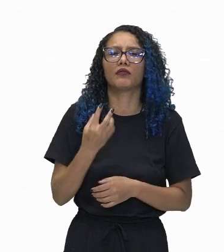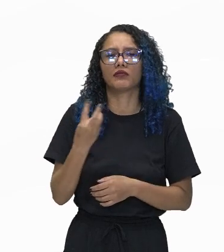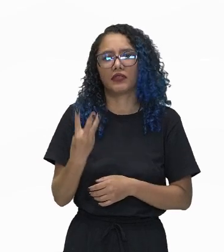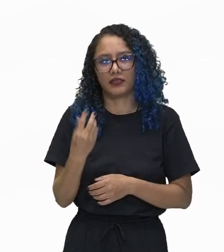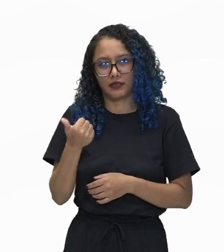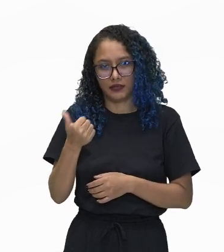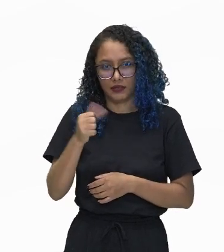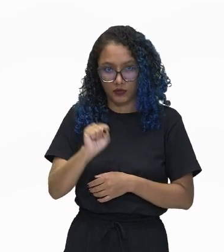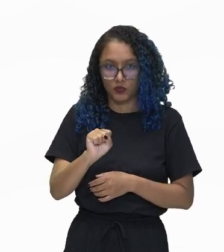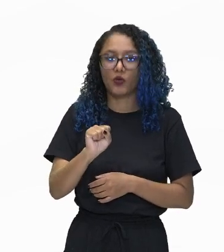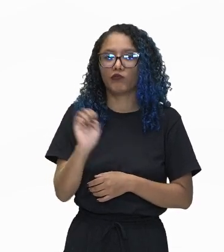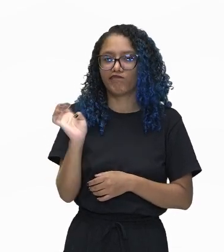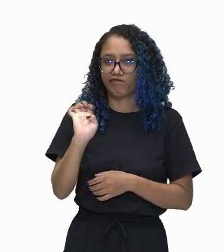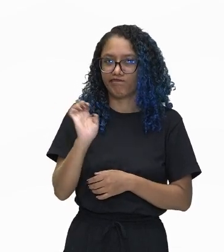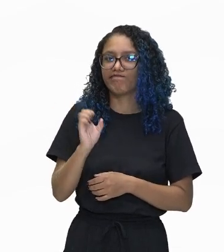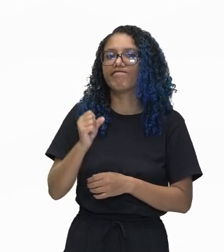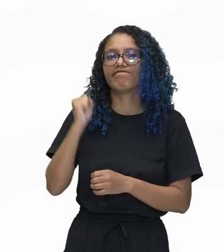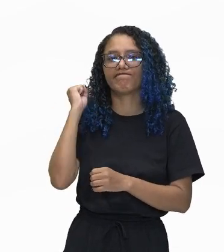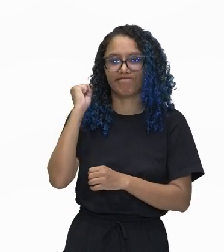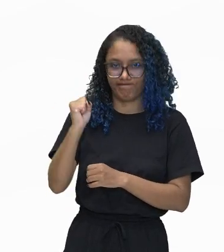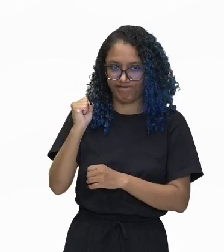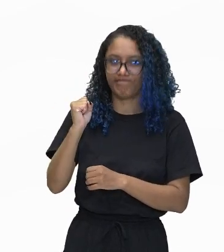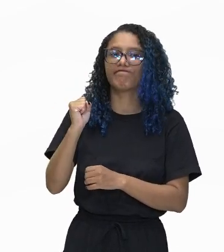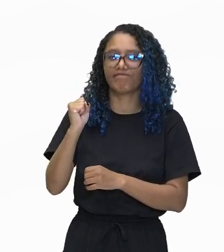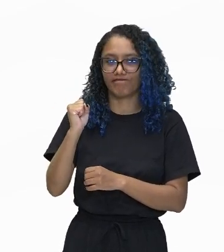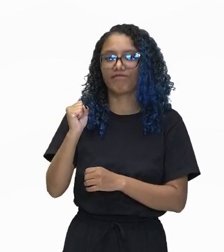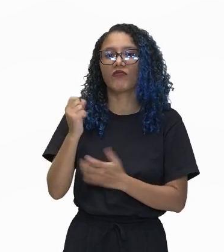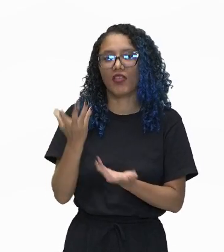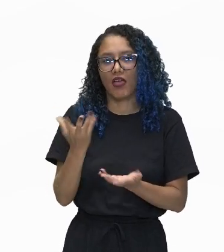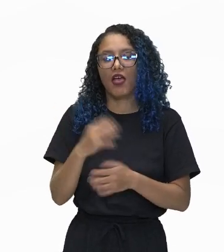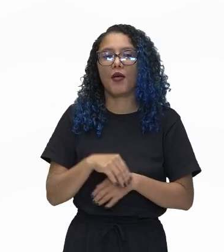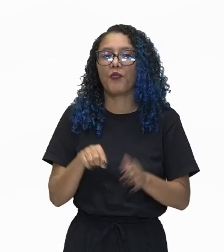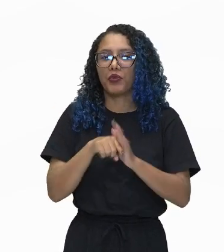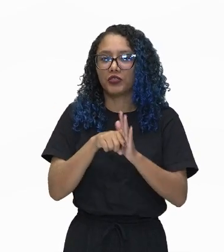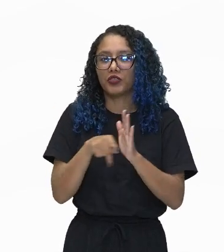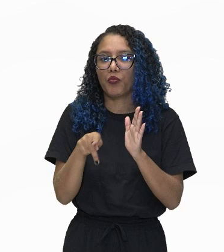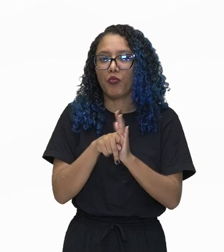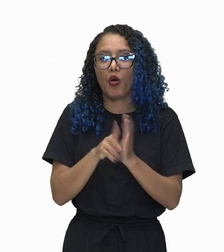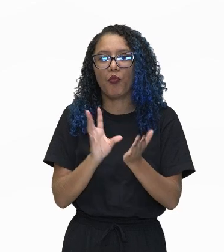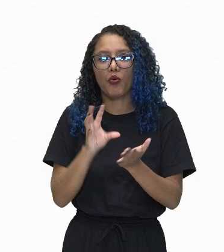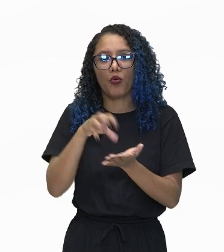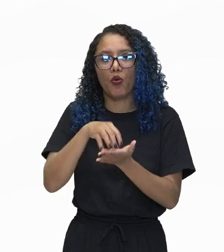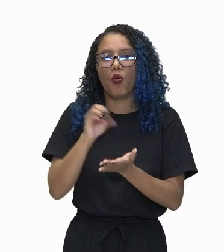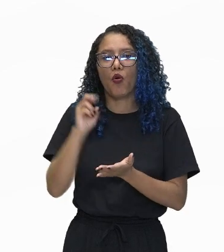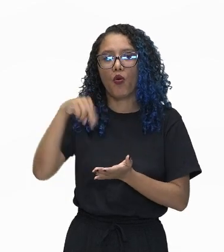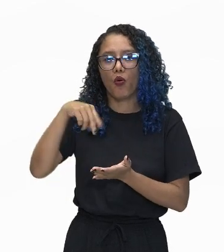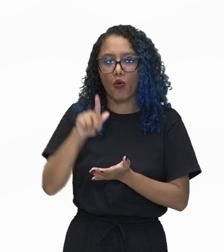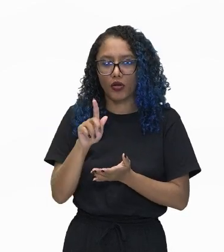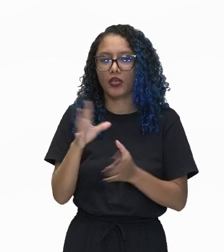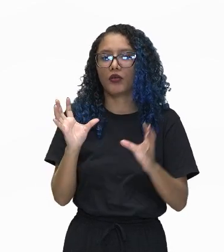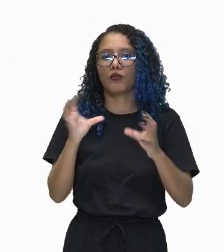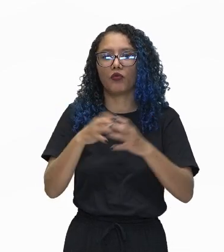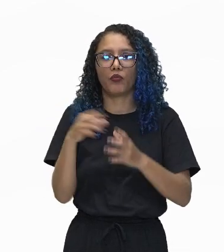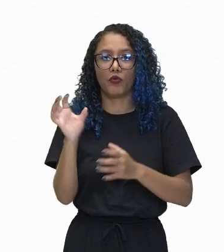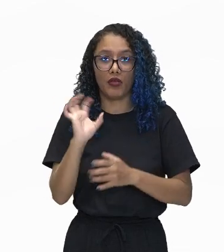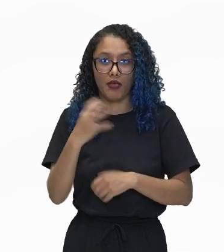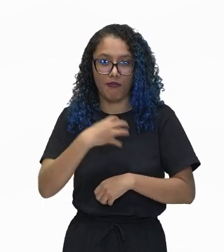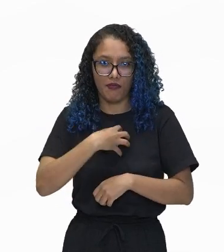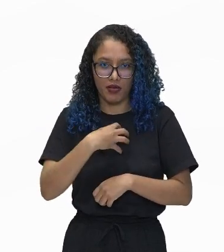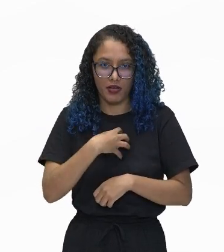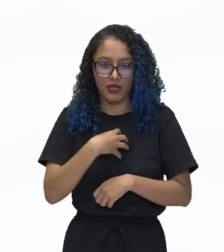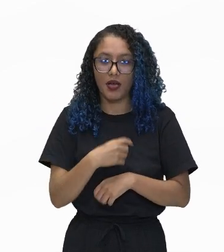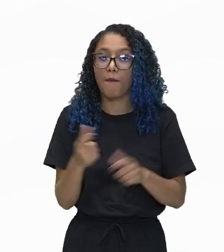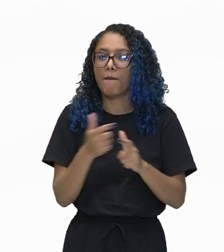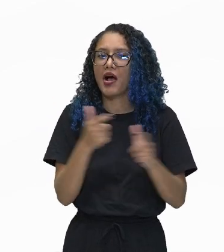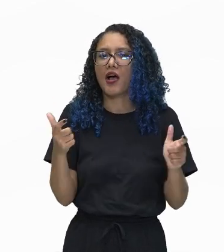foram assassinados no Brasil, segundo a ONG Grupo Gay da Bahia. A maior parte das vítimas é do